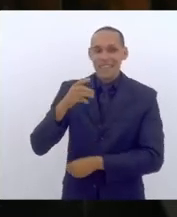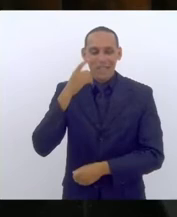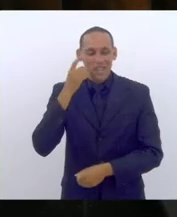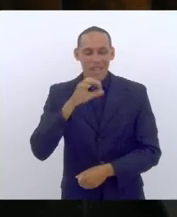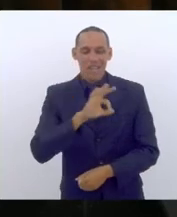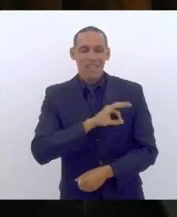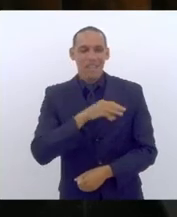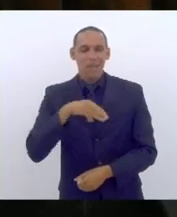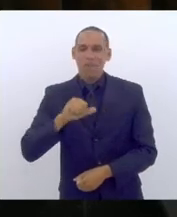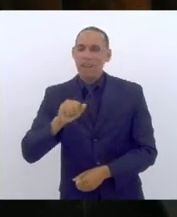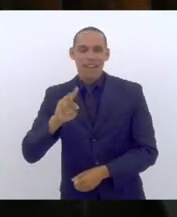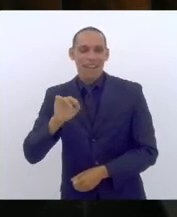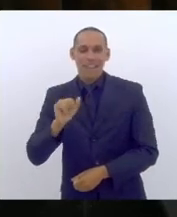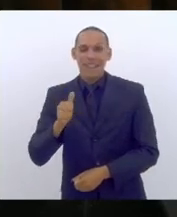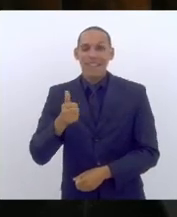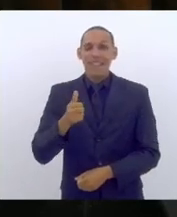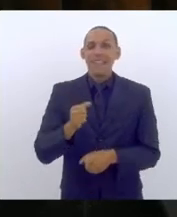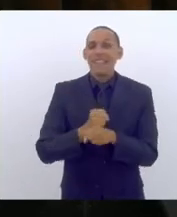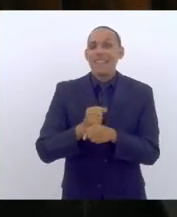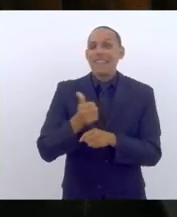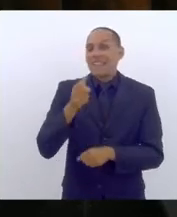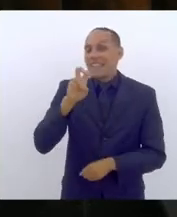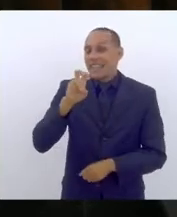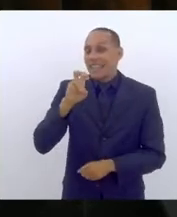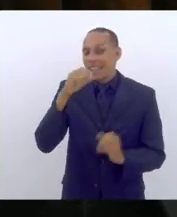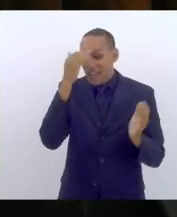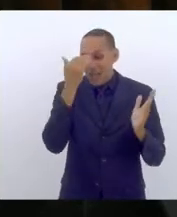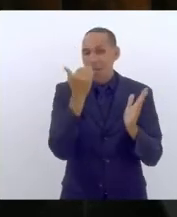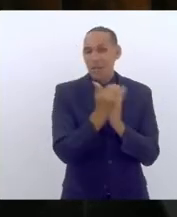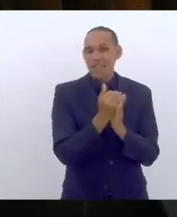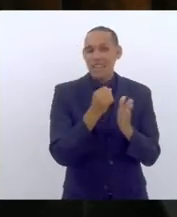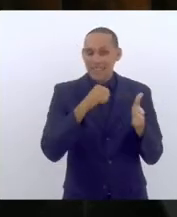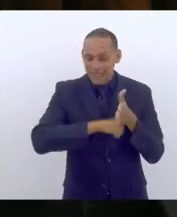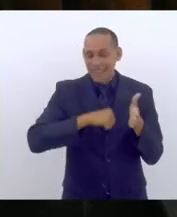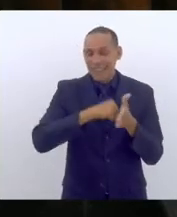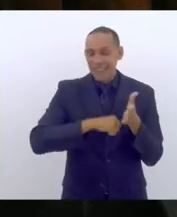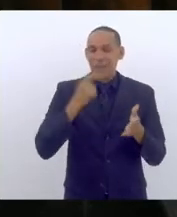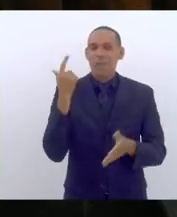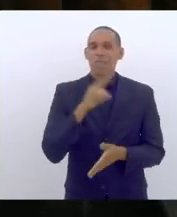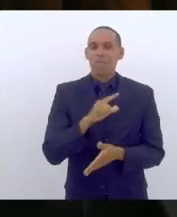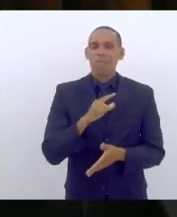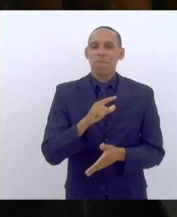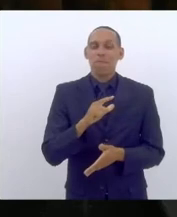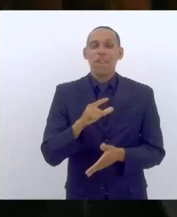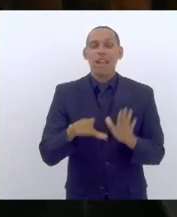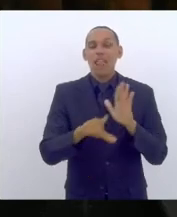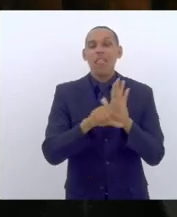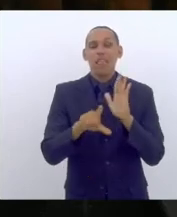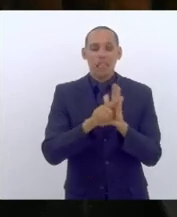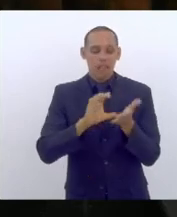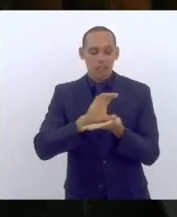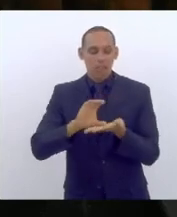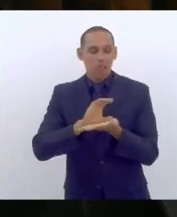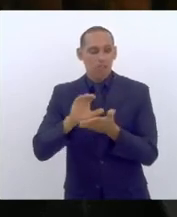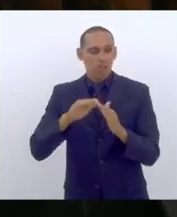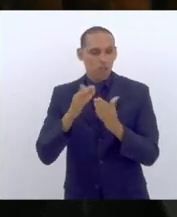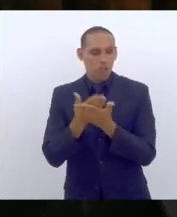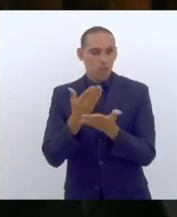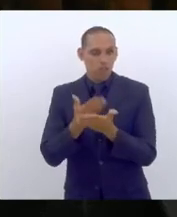levou apenas 15 anos de briga para lei ser cumprida a lei dos conselhos escolares